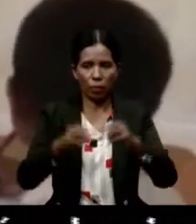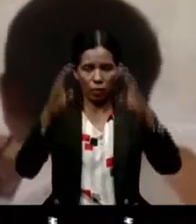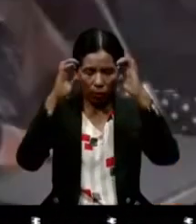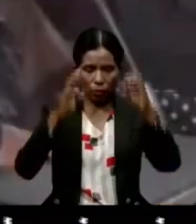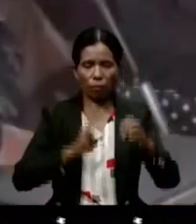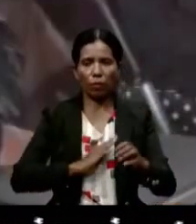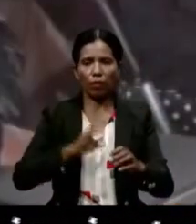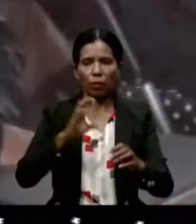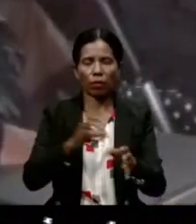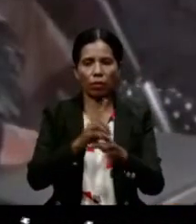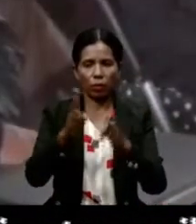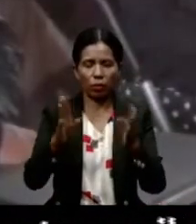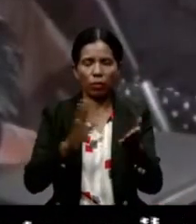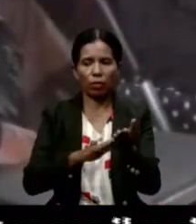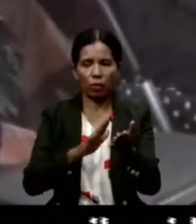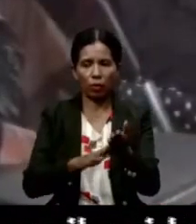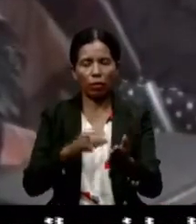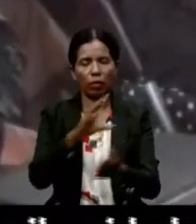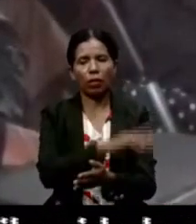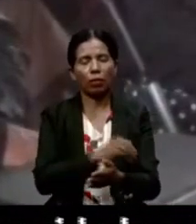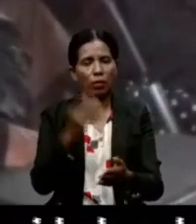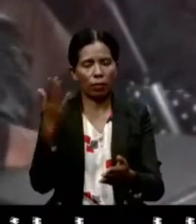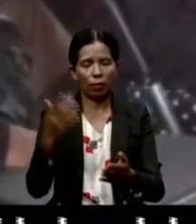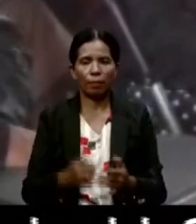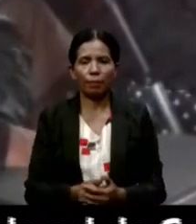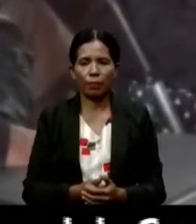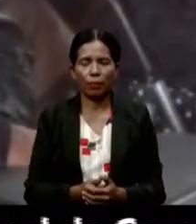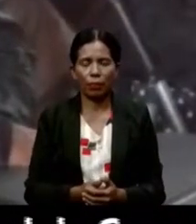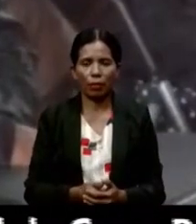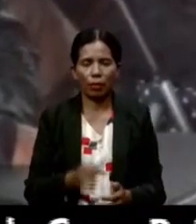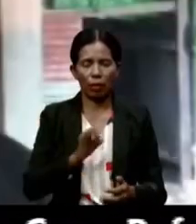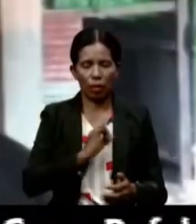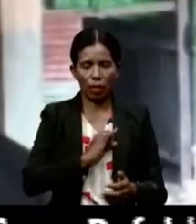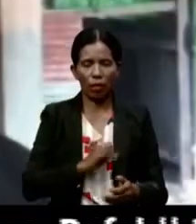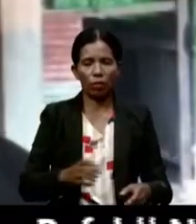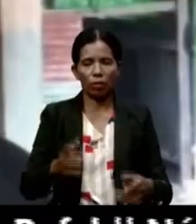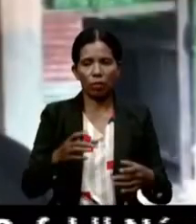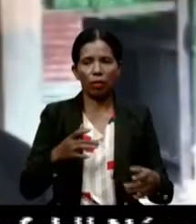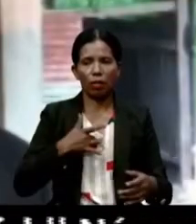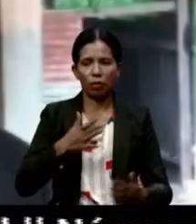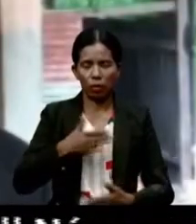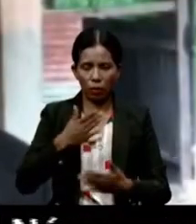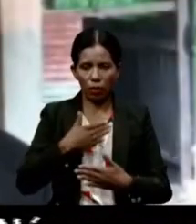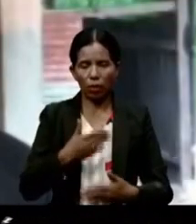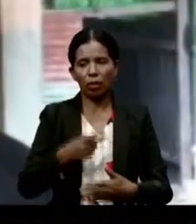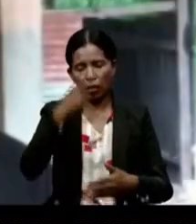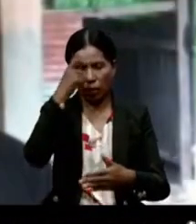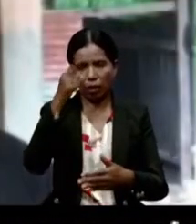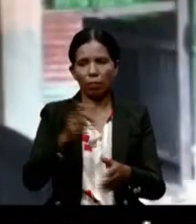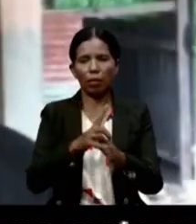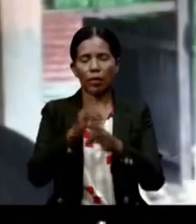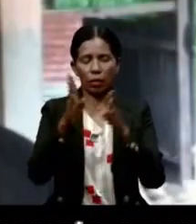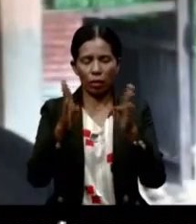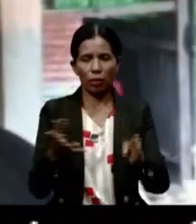Baucau, no diretor José Escola Básica Boaçare. Fui bajau o condição vanessa, né? Sente contente, chama diretor Sira